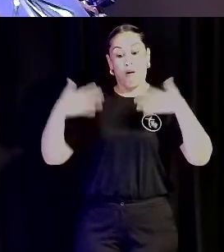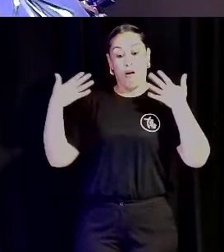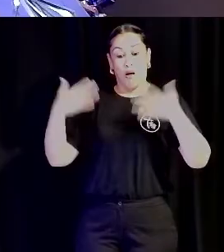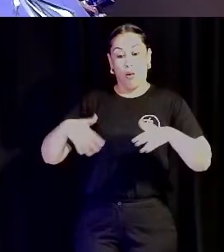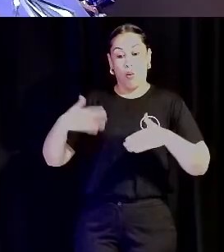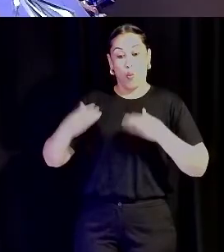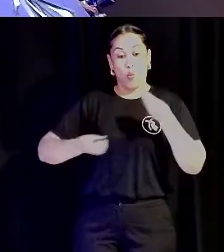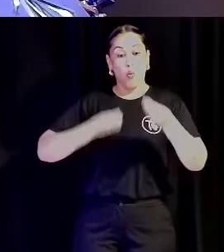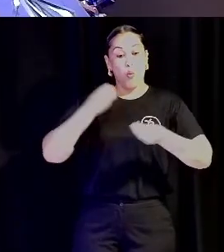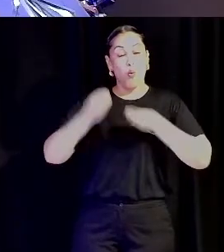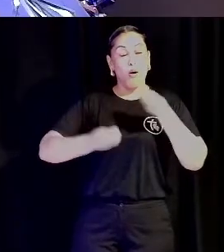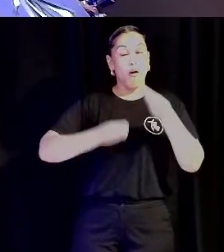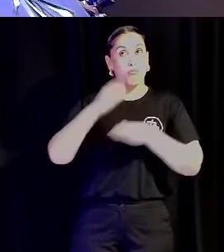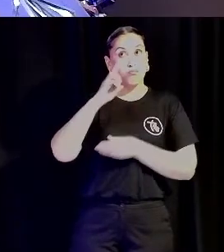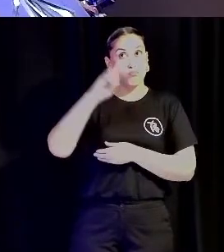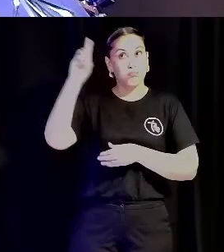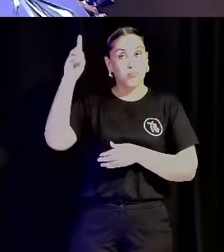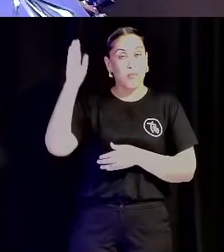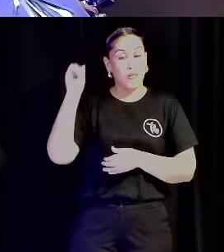Deus já fez.